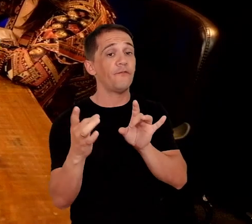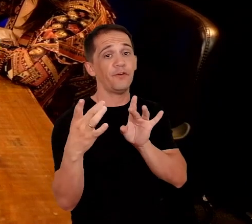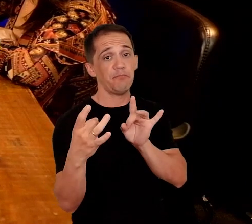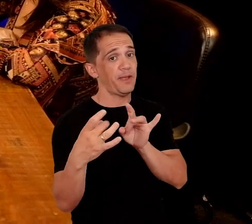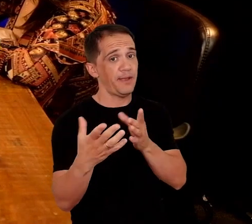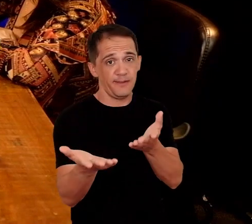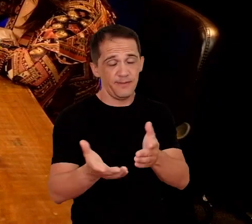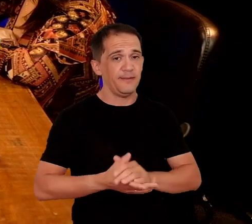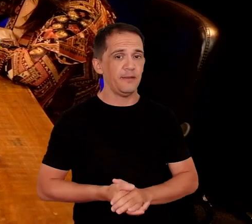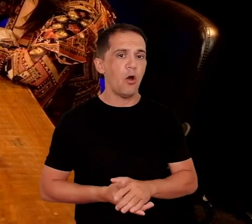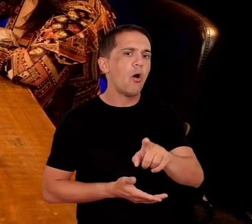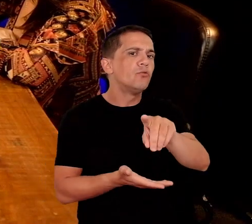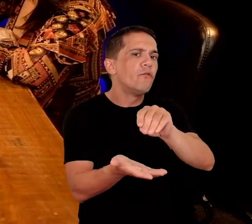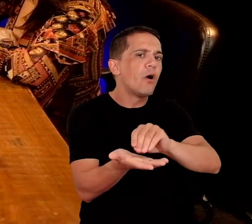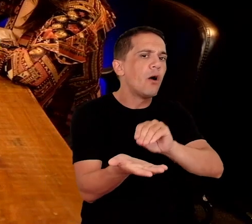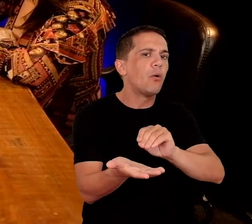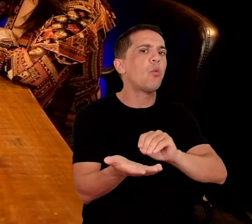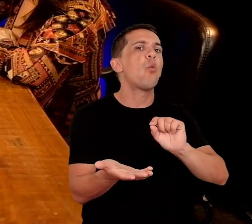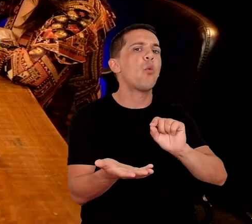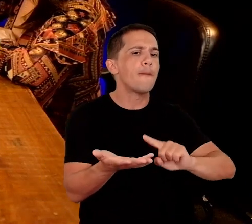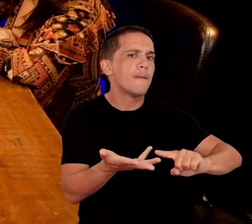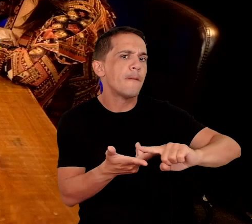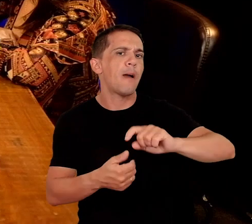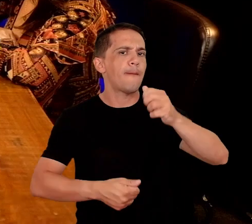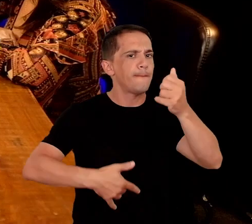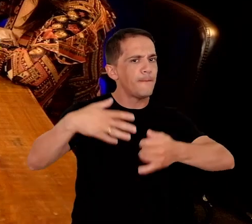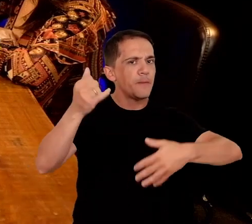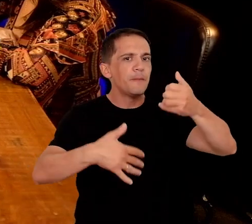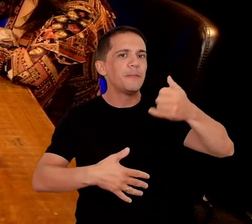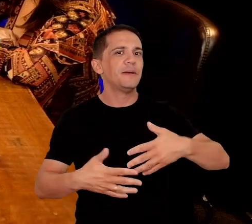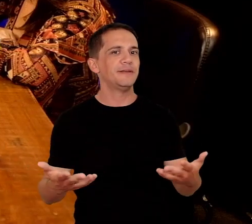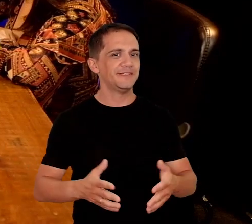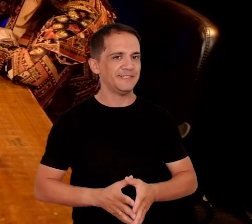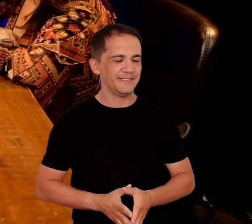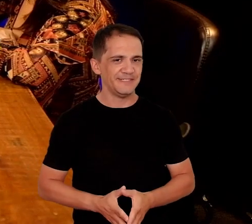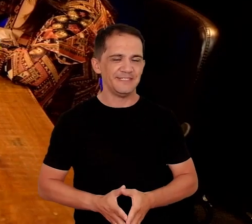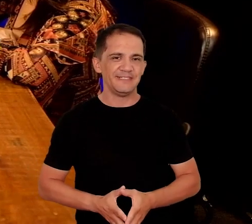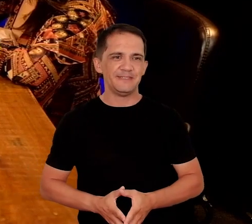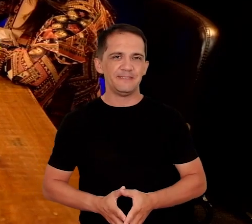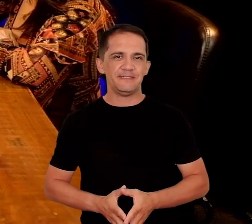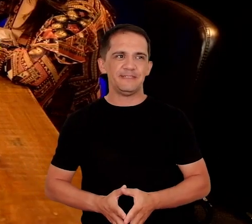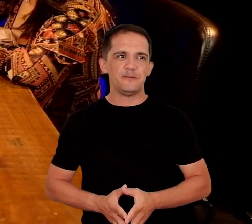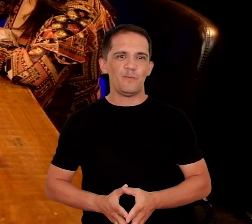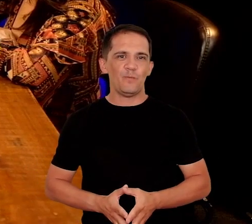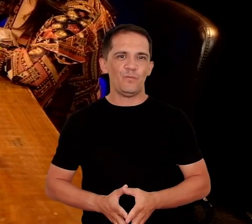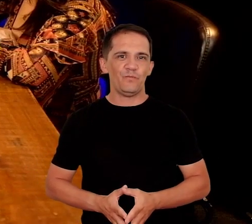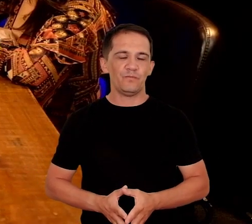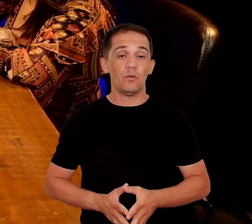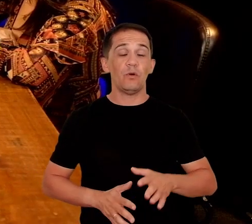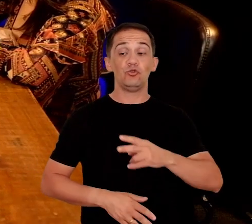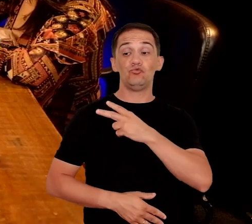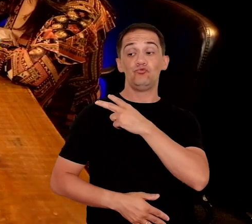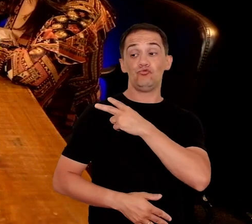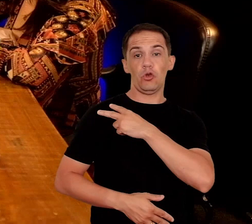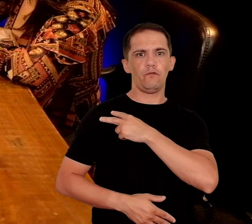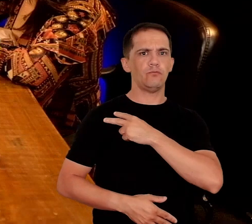E aí, né, eu principalmente, assim, sou muito sorridente. Então, às vezes, quando ele tá falando, o